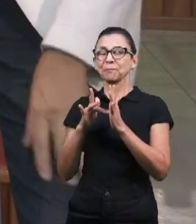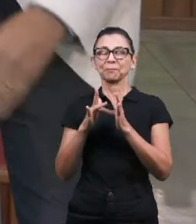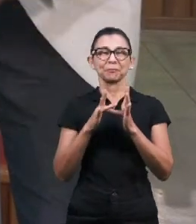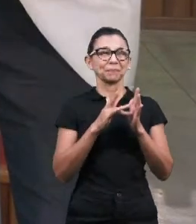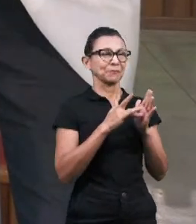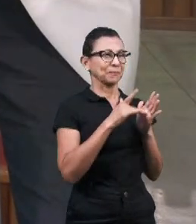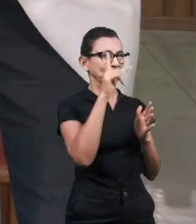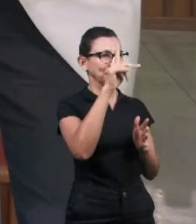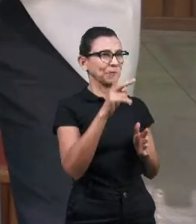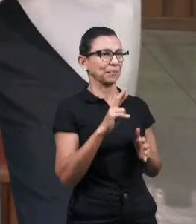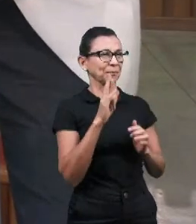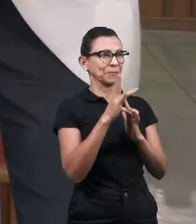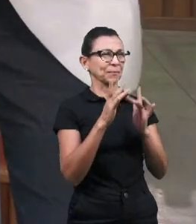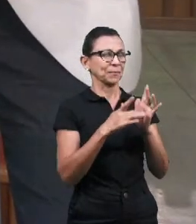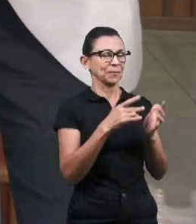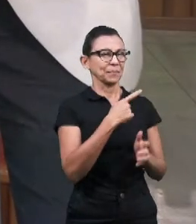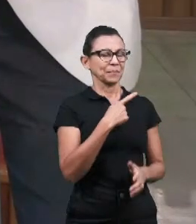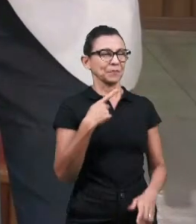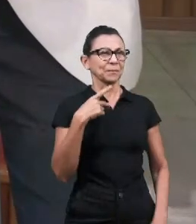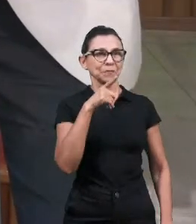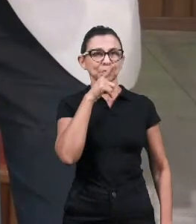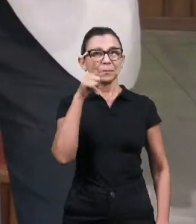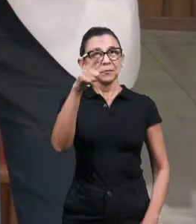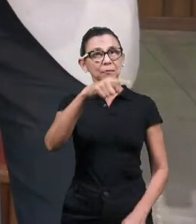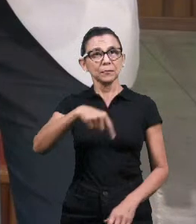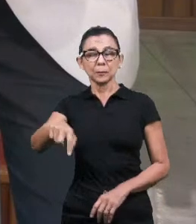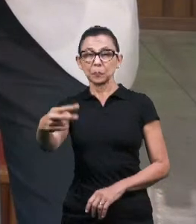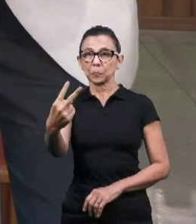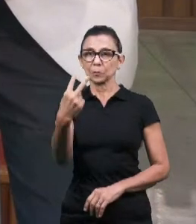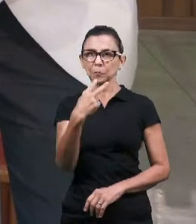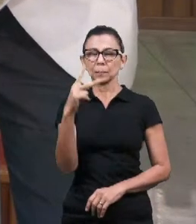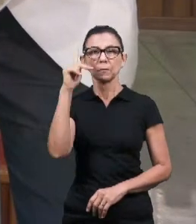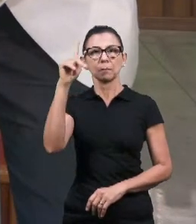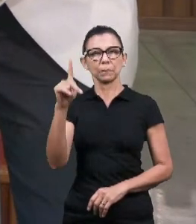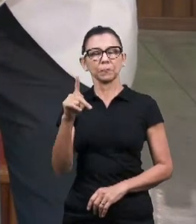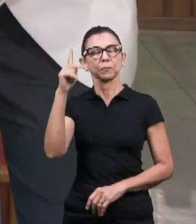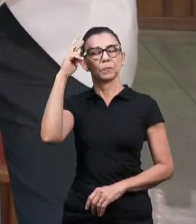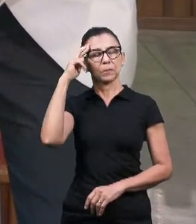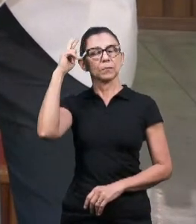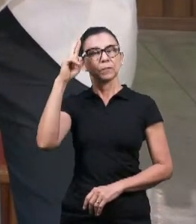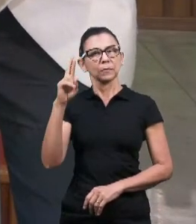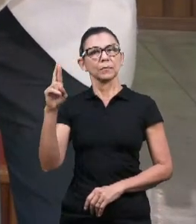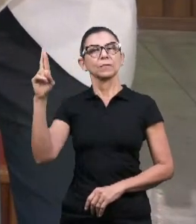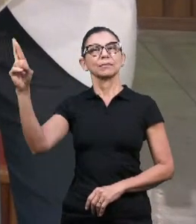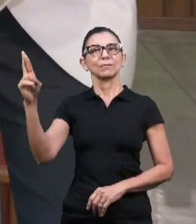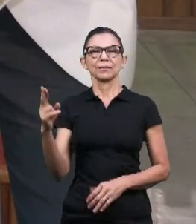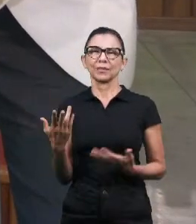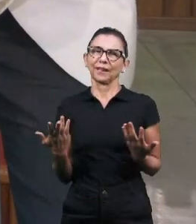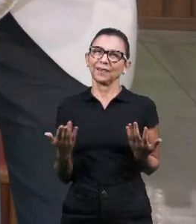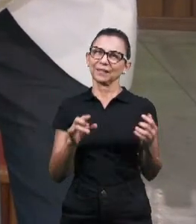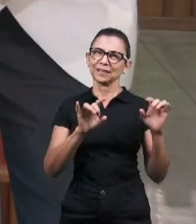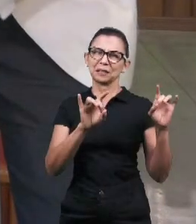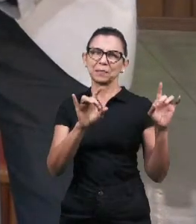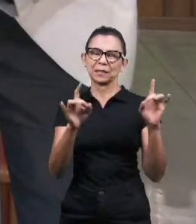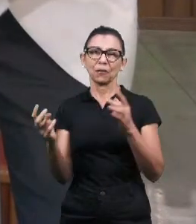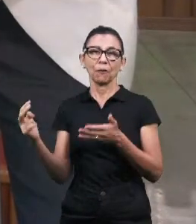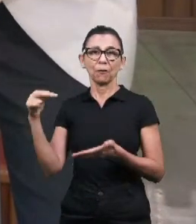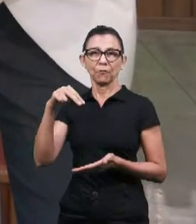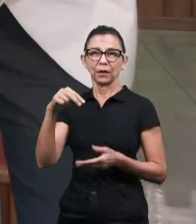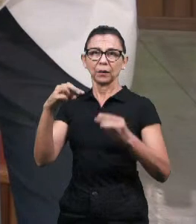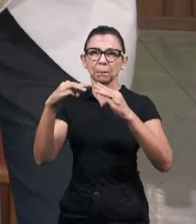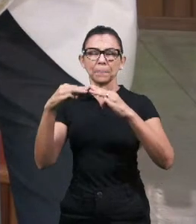Gilson, a todos os irmãos que estão ligados conosco também, a paz do Senhor. É sempre especial estarmos aqui no Monaim e